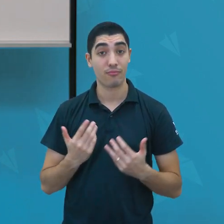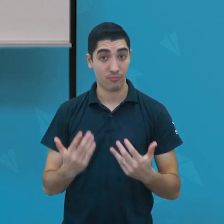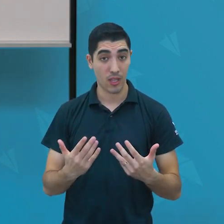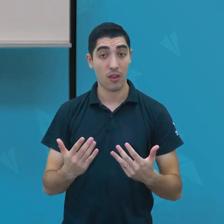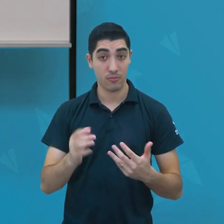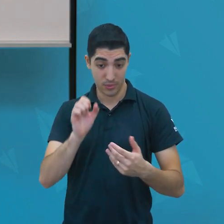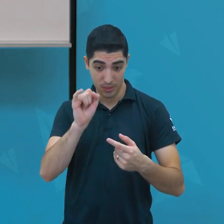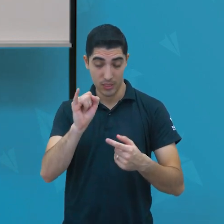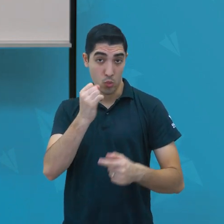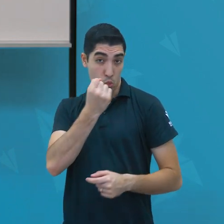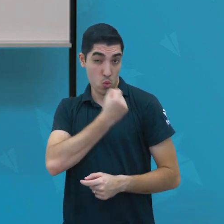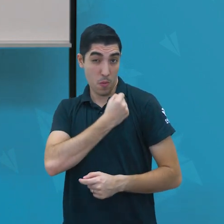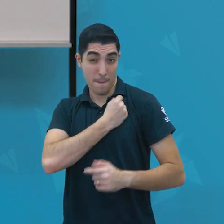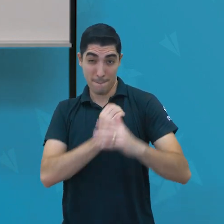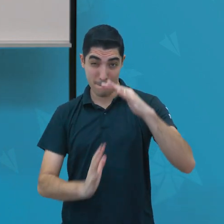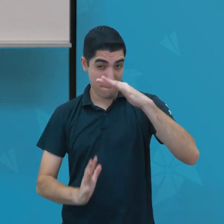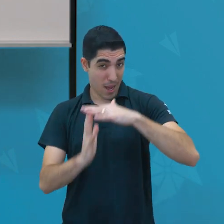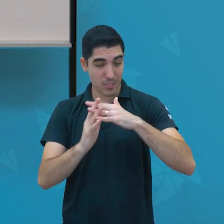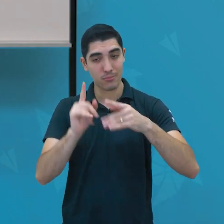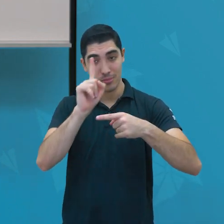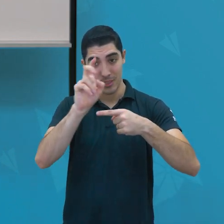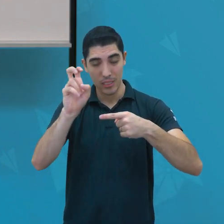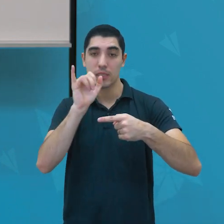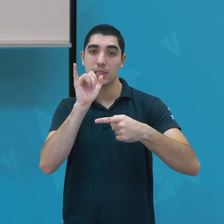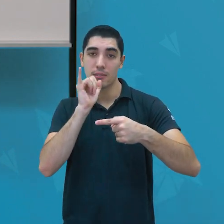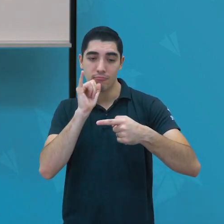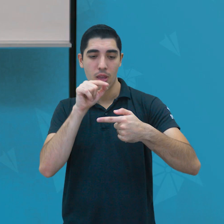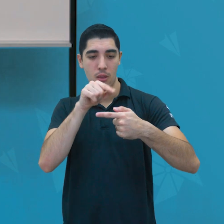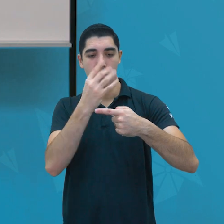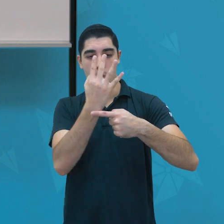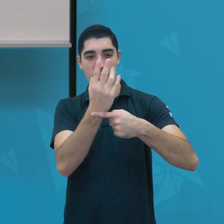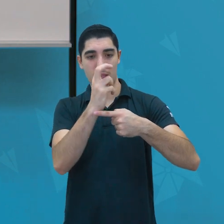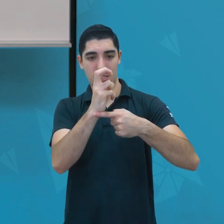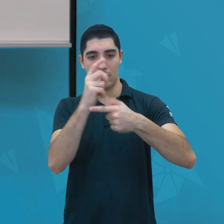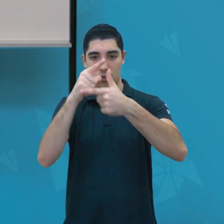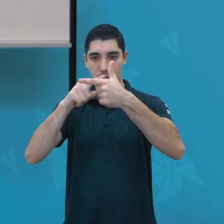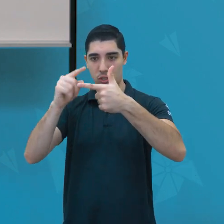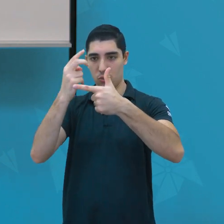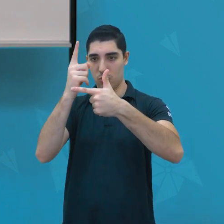Se eu utilizar o 15 aqui, vou obter